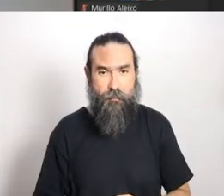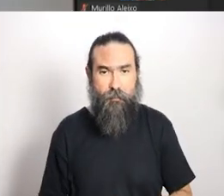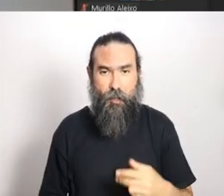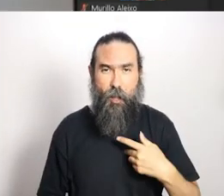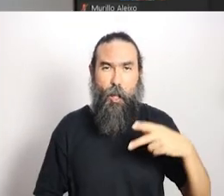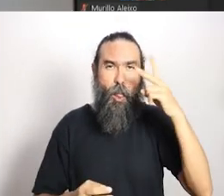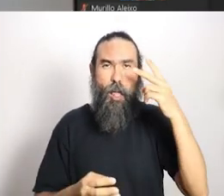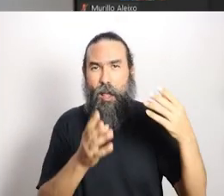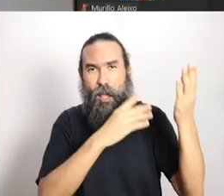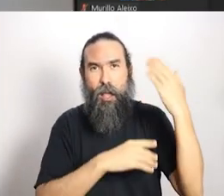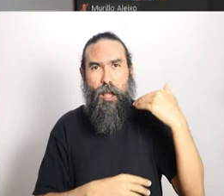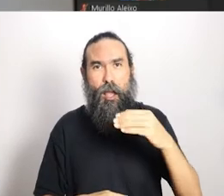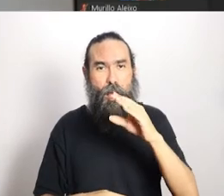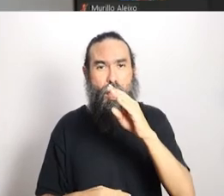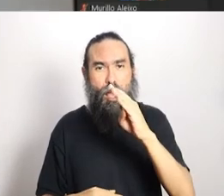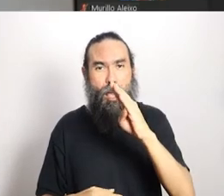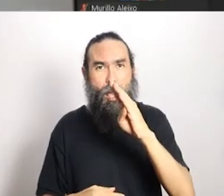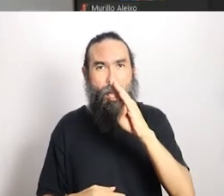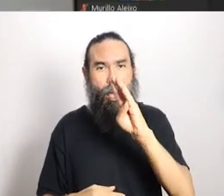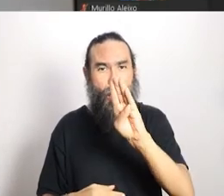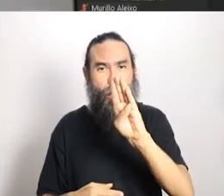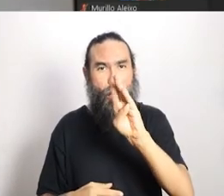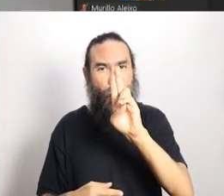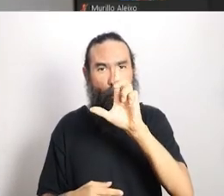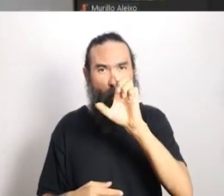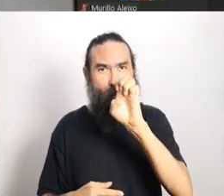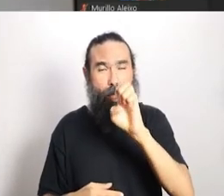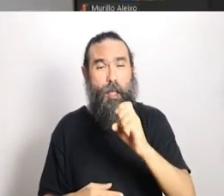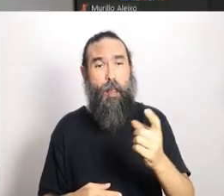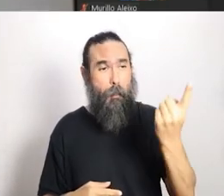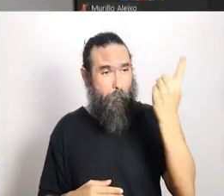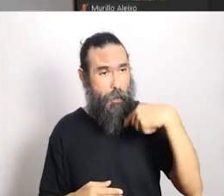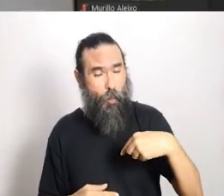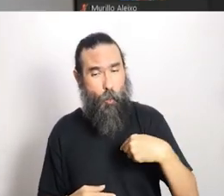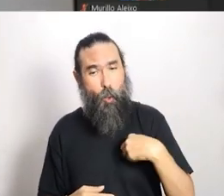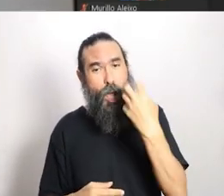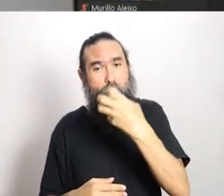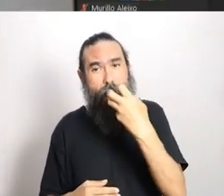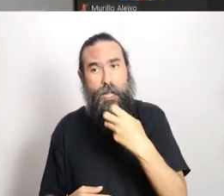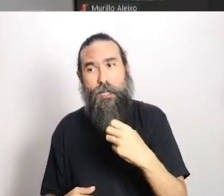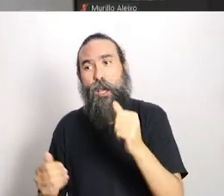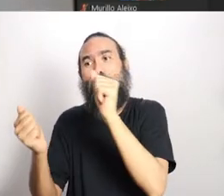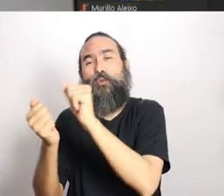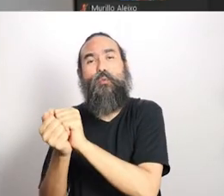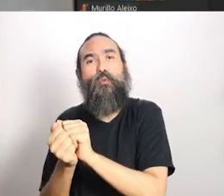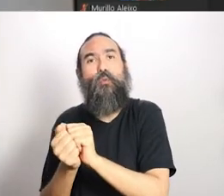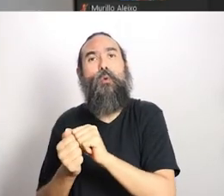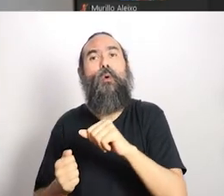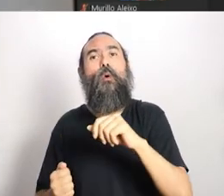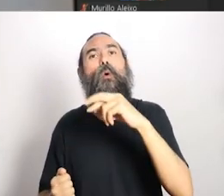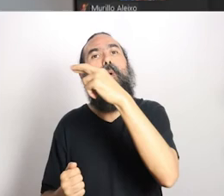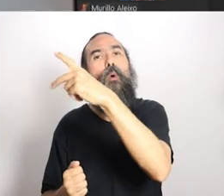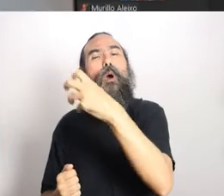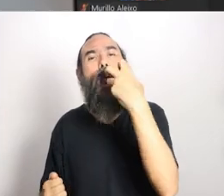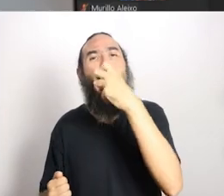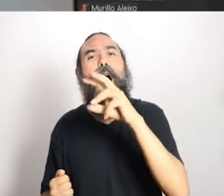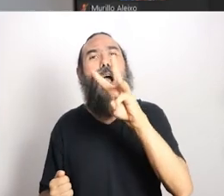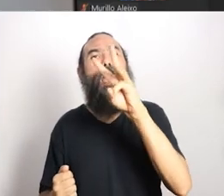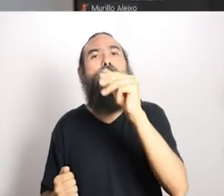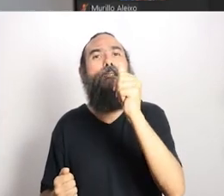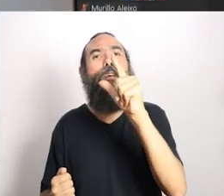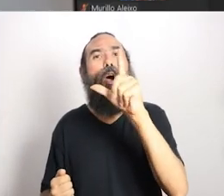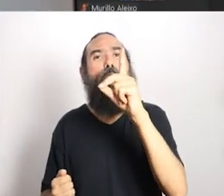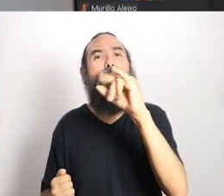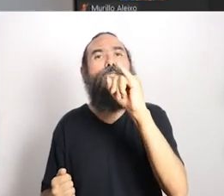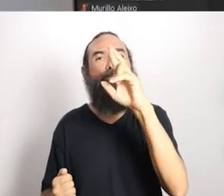de Bully, porque Bully me colocou para cantar com o Valdir Teles, que ainda é. Ele faleceu, fez a passagem, mas ainda é o